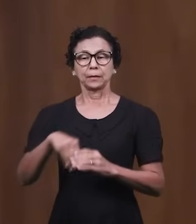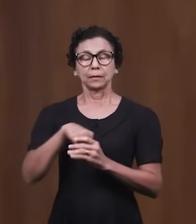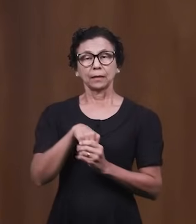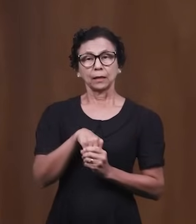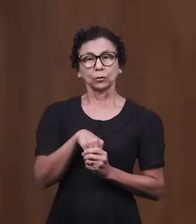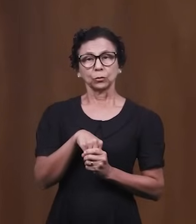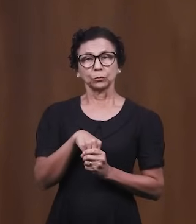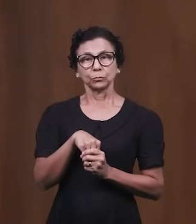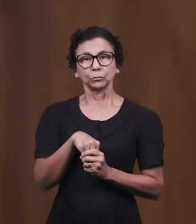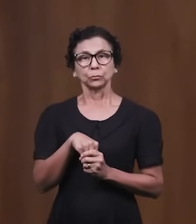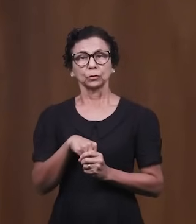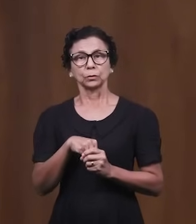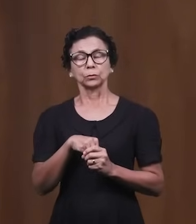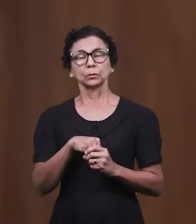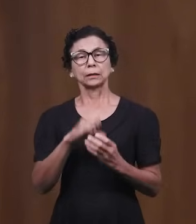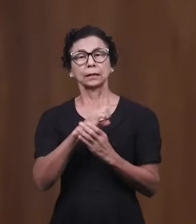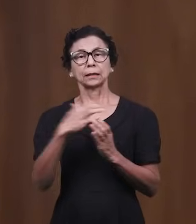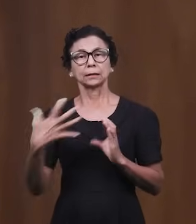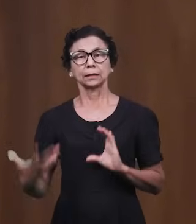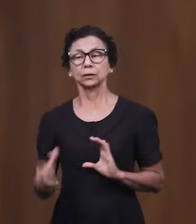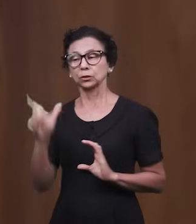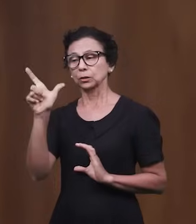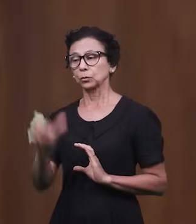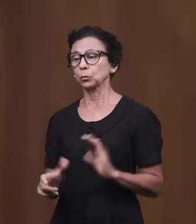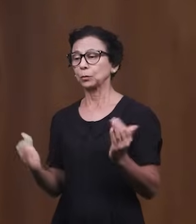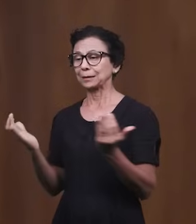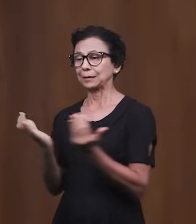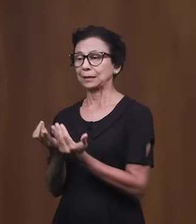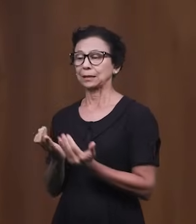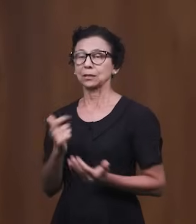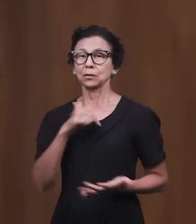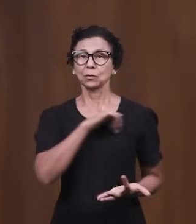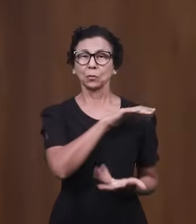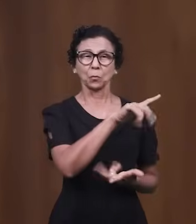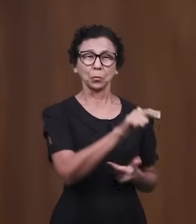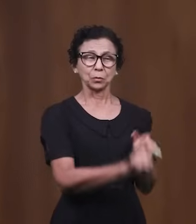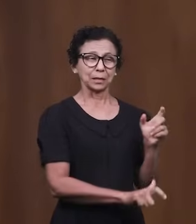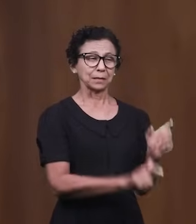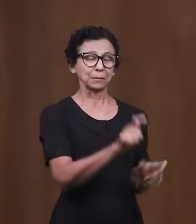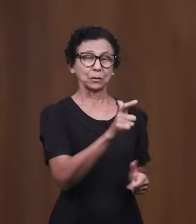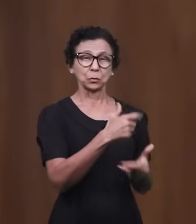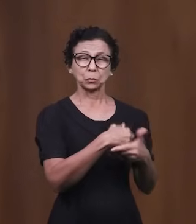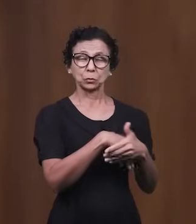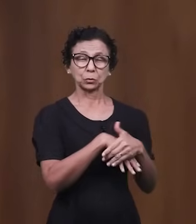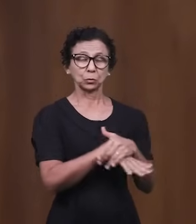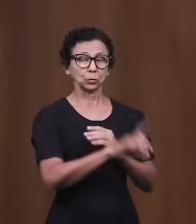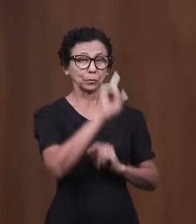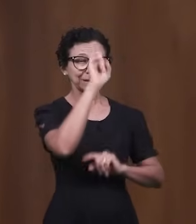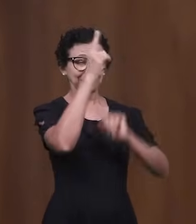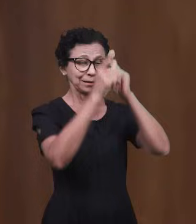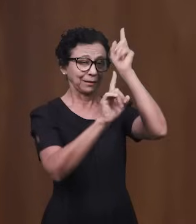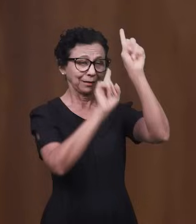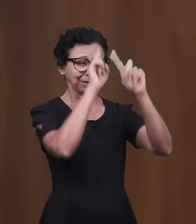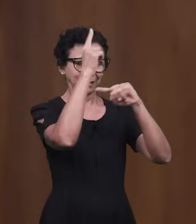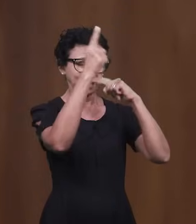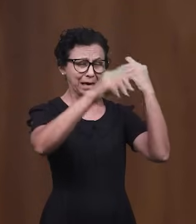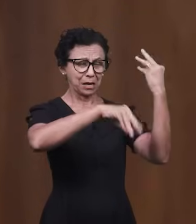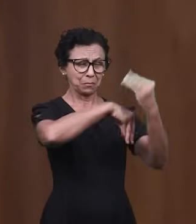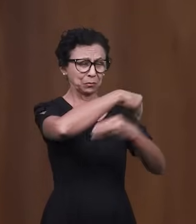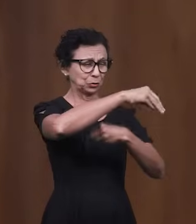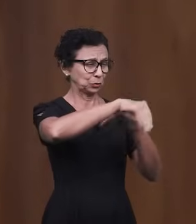mais difícil hoje, porque hoje o mundo está envolvido em tantos costumes e ideias, em tanta